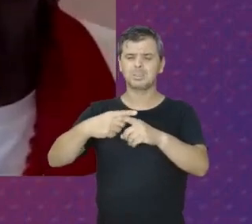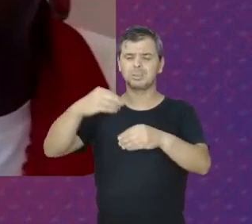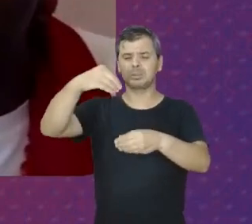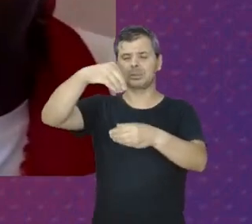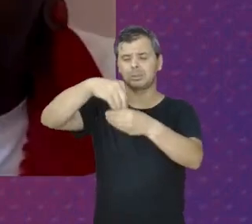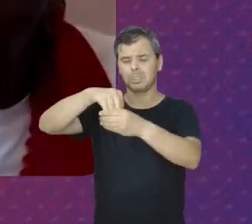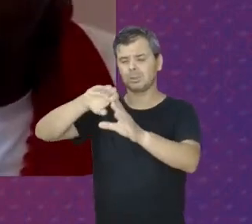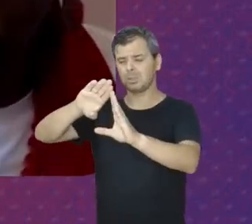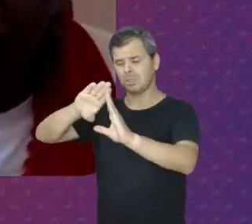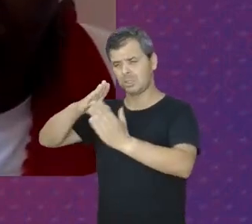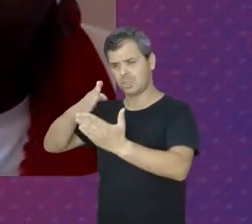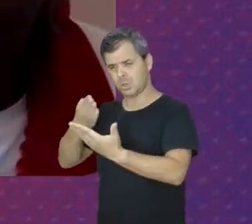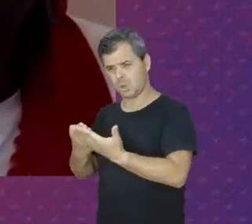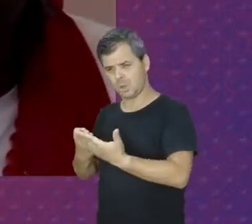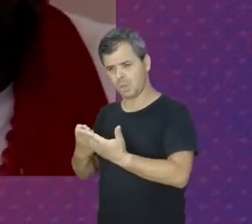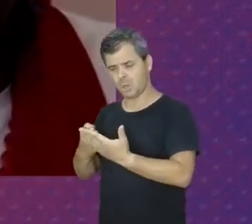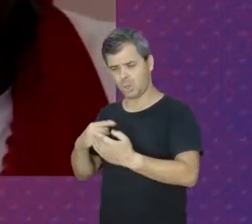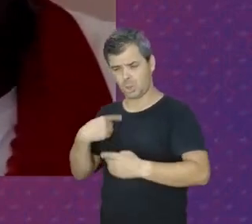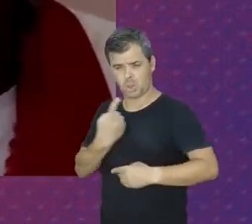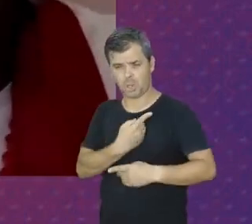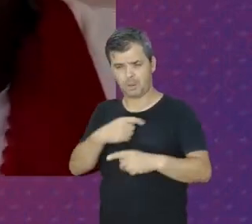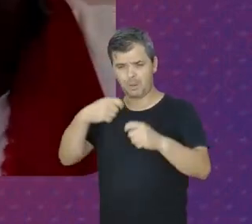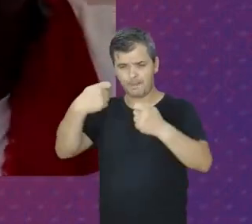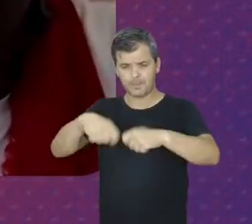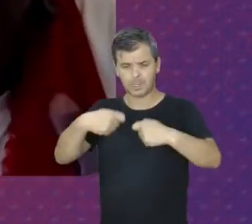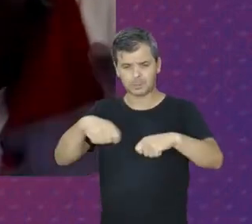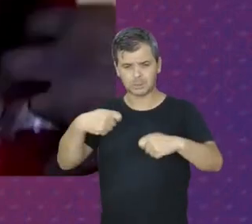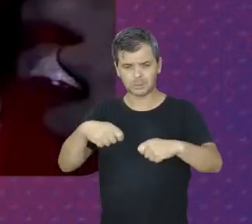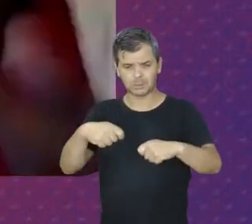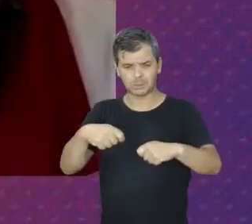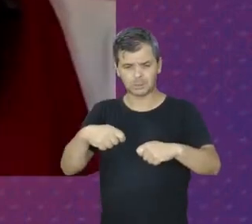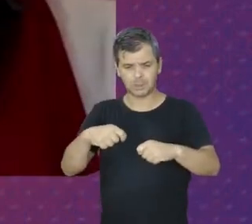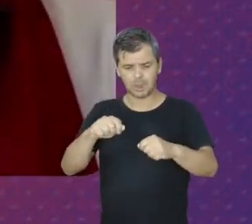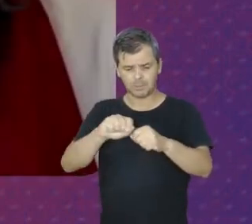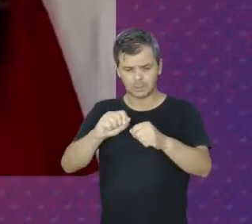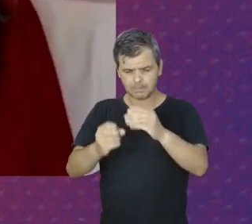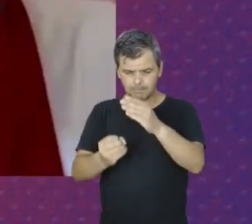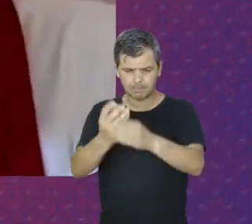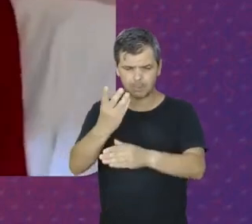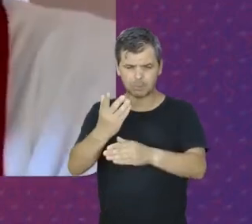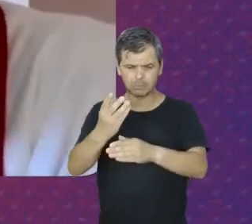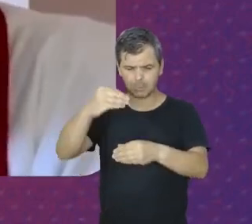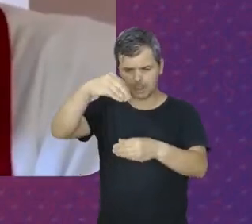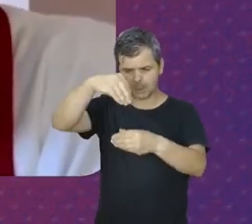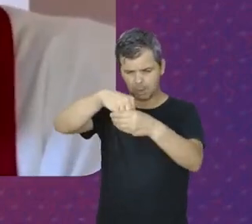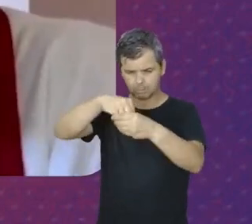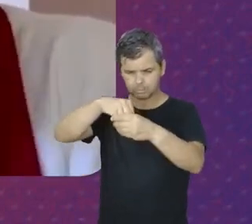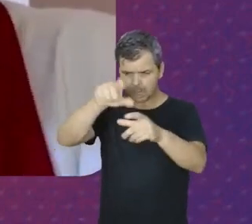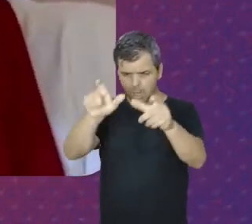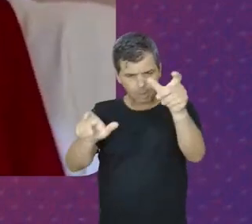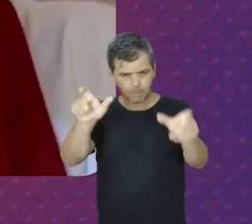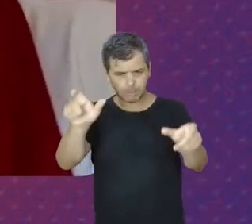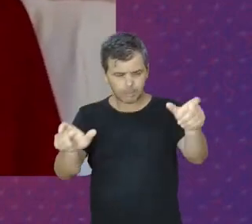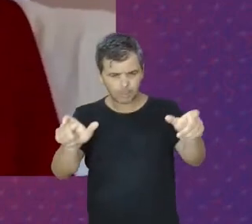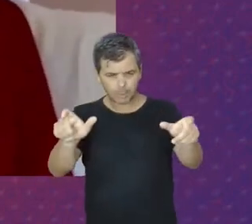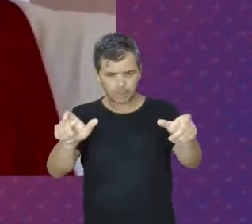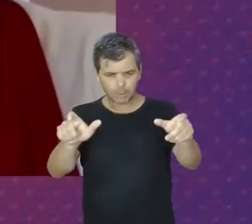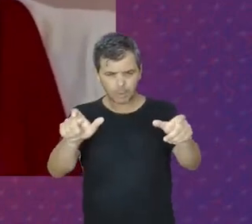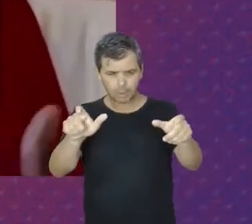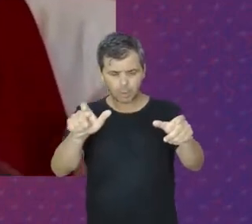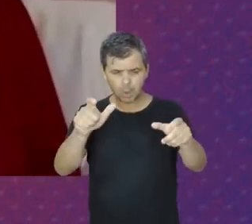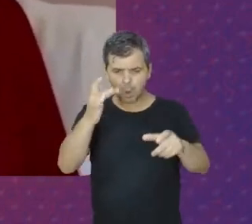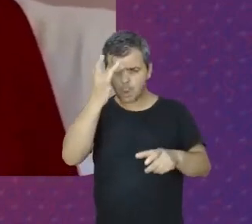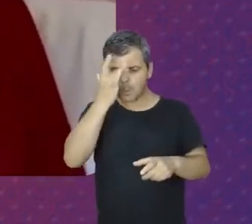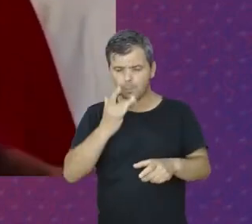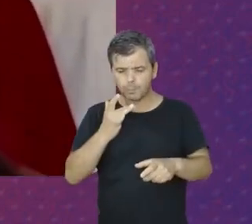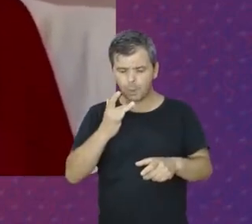das escolas. Nós precisamos fazer nascer dentro das pessoas o pertencimento